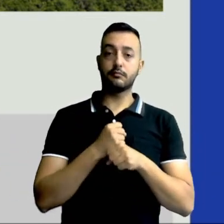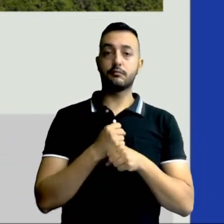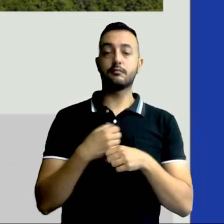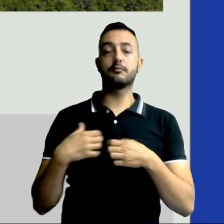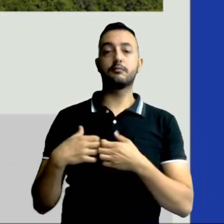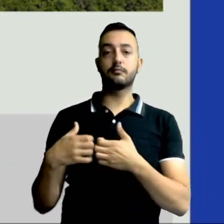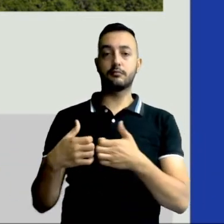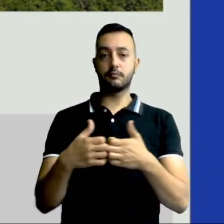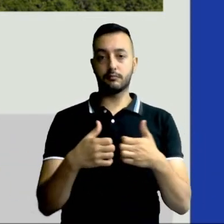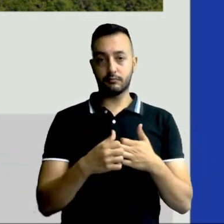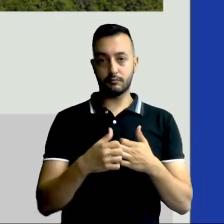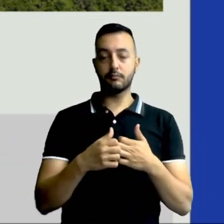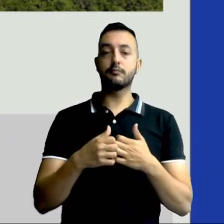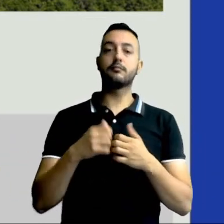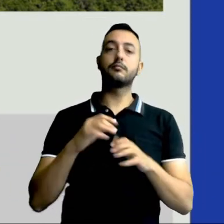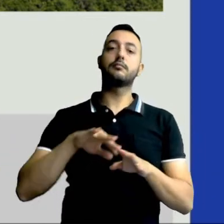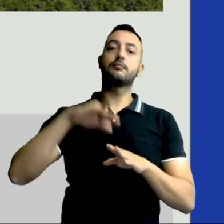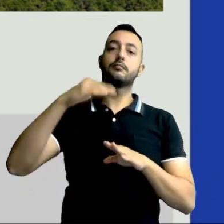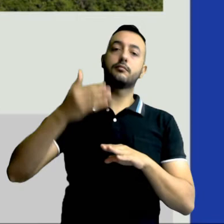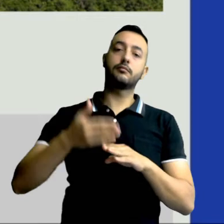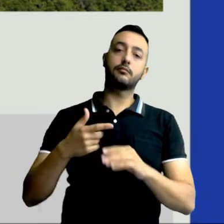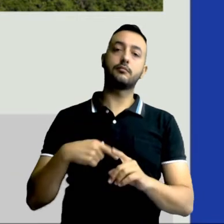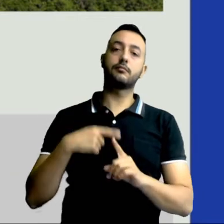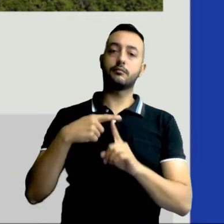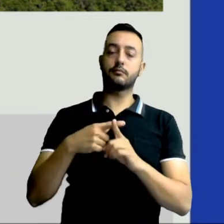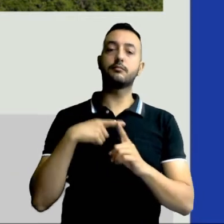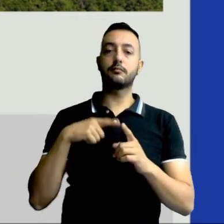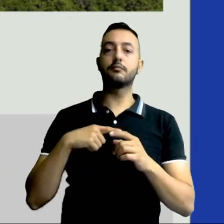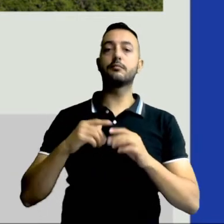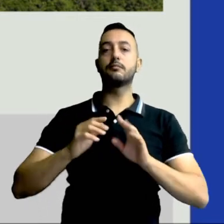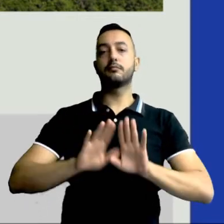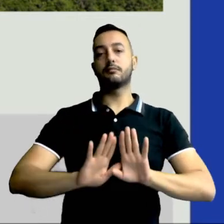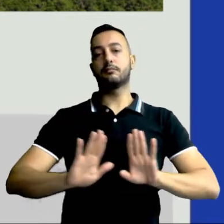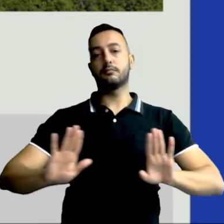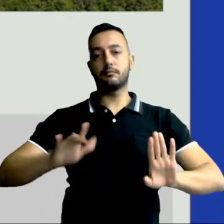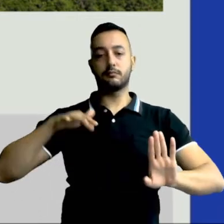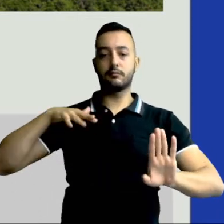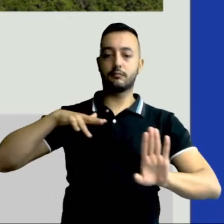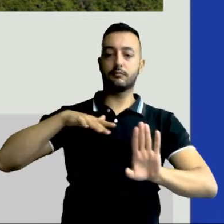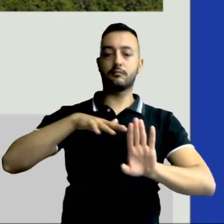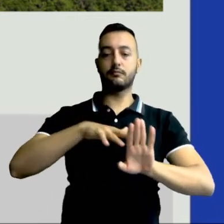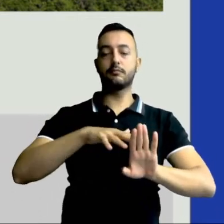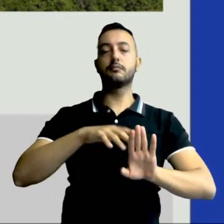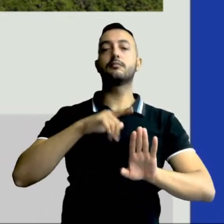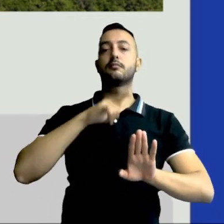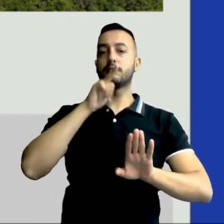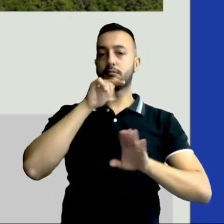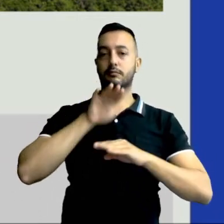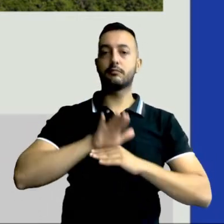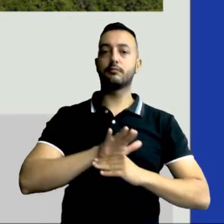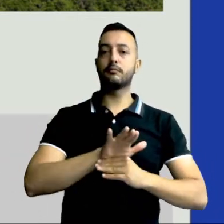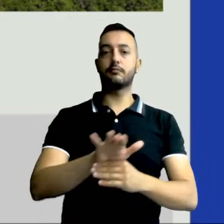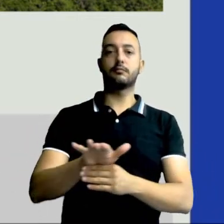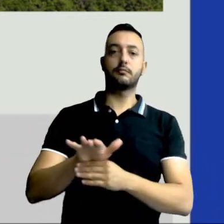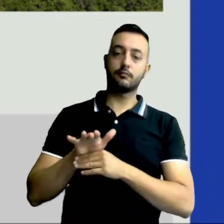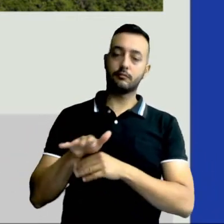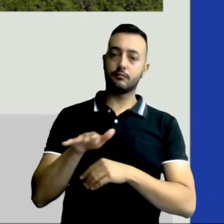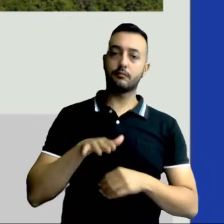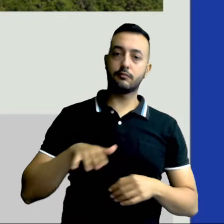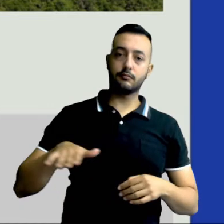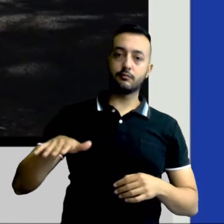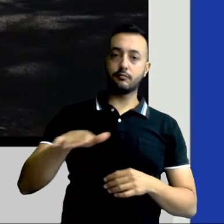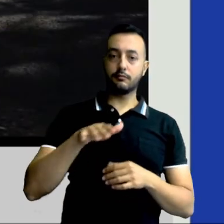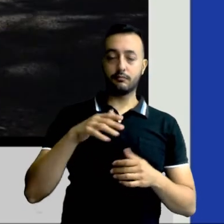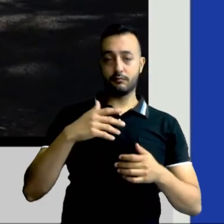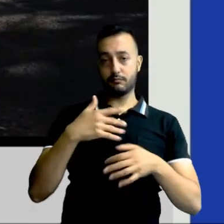próximo ao Monte das Tabocas uma grande barragem e serve ainda para abastecer de água à população da região